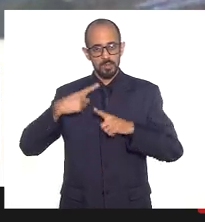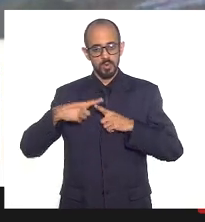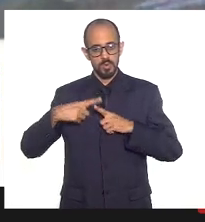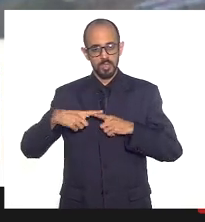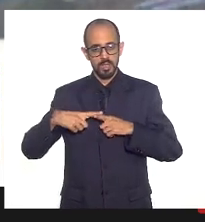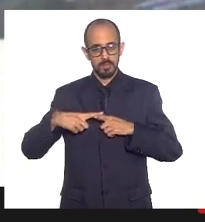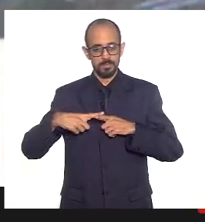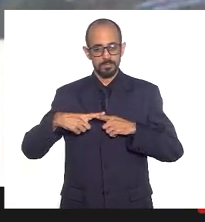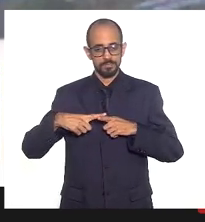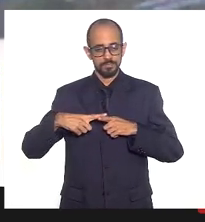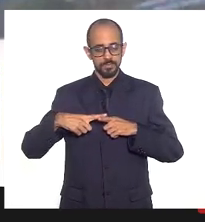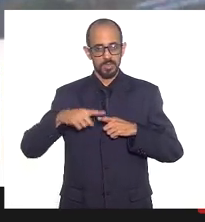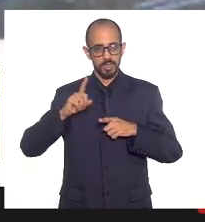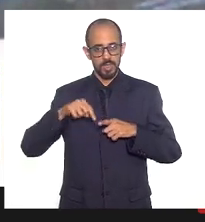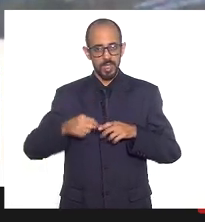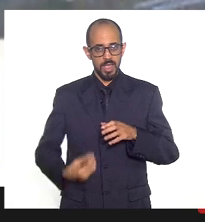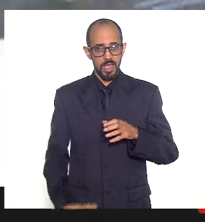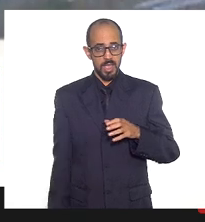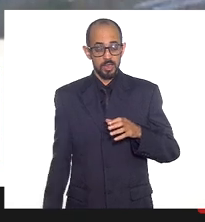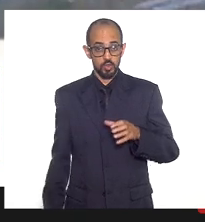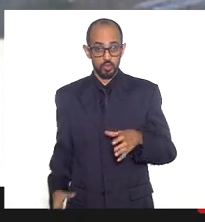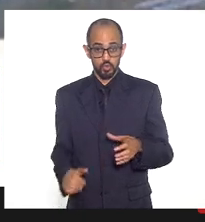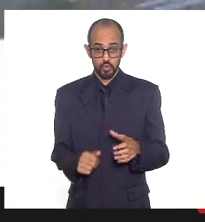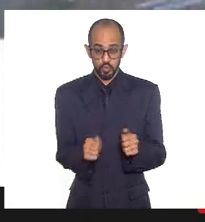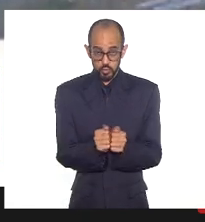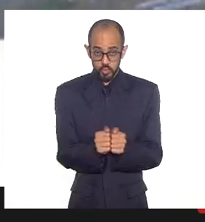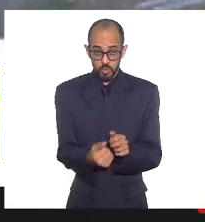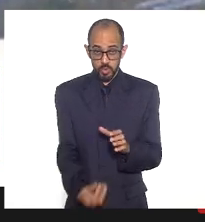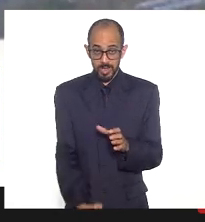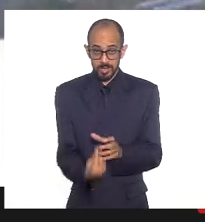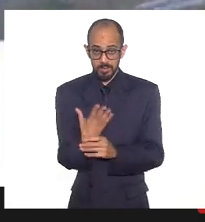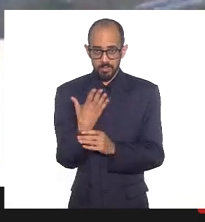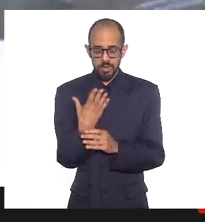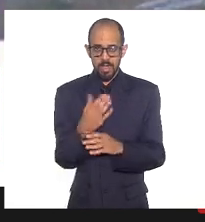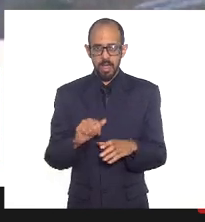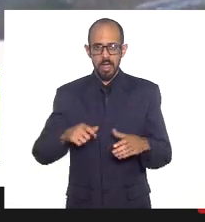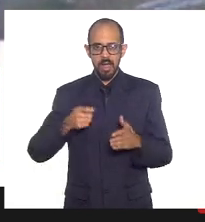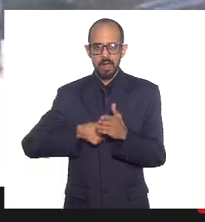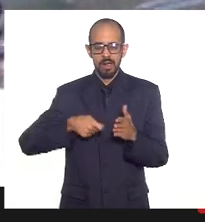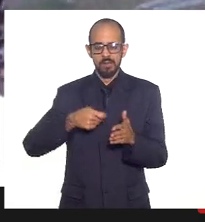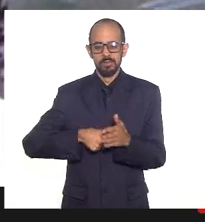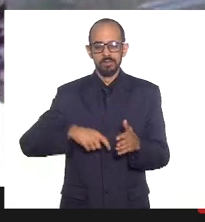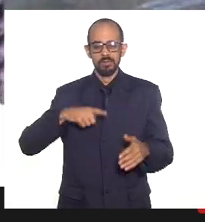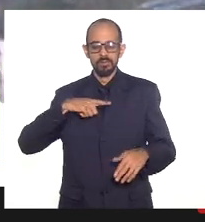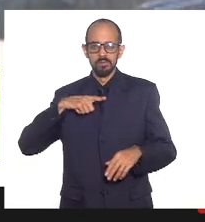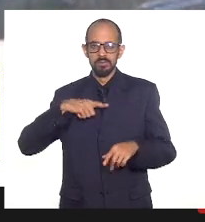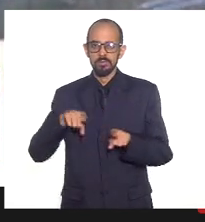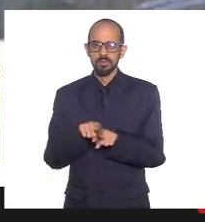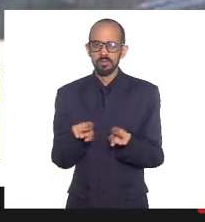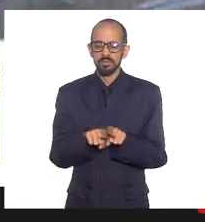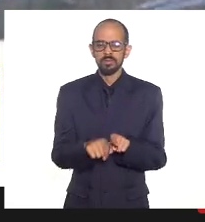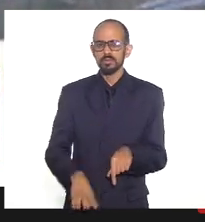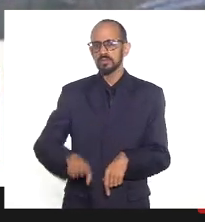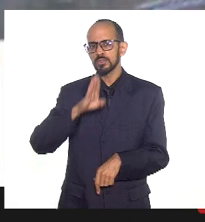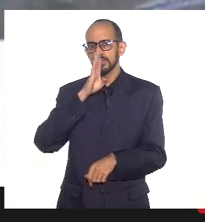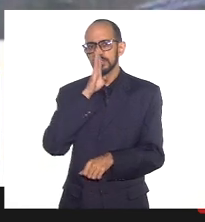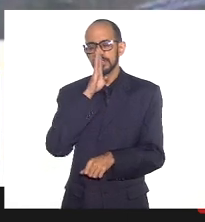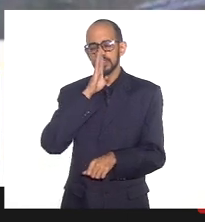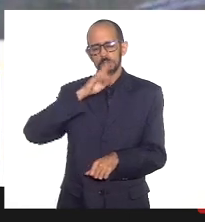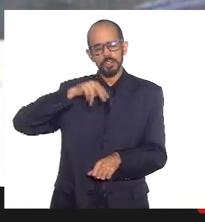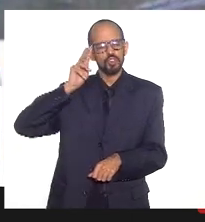que conjunta o nascimento dessa luta tem também o nascimento do silenciamento histórico que o nosso país vive, né?